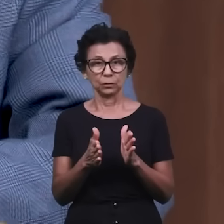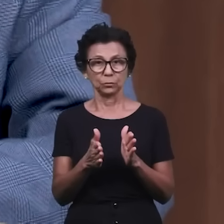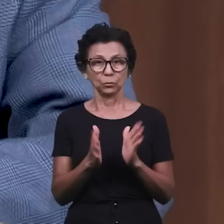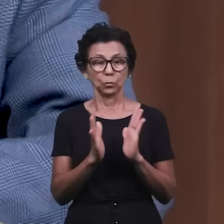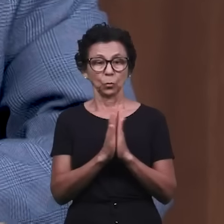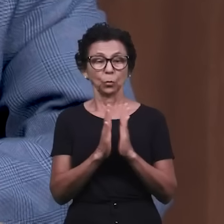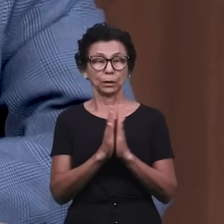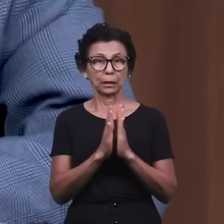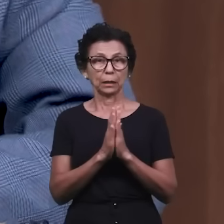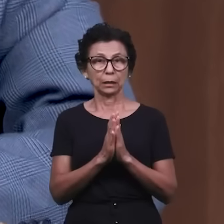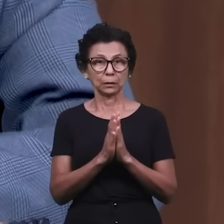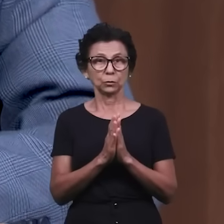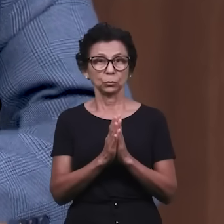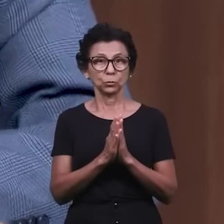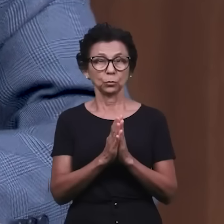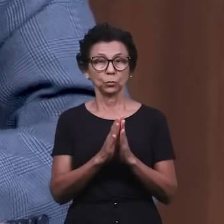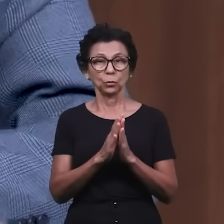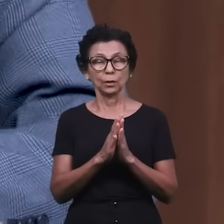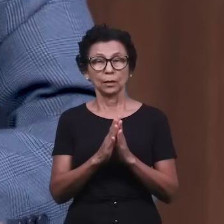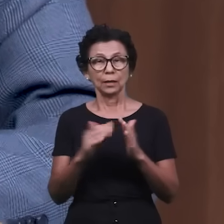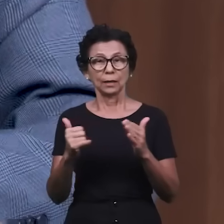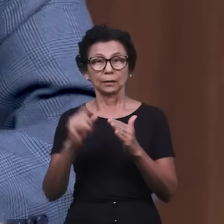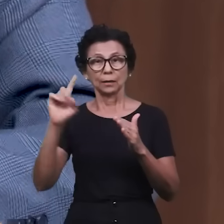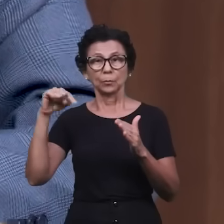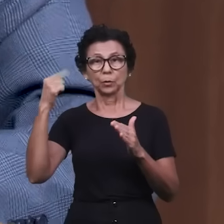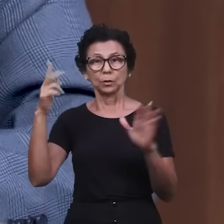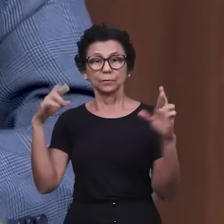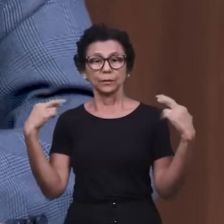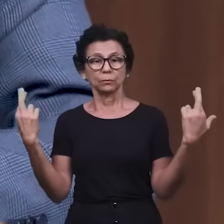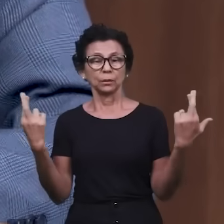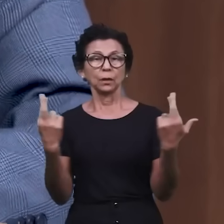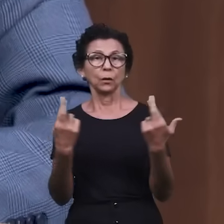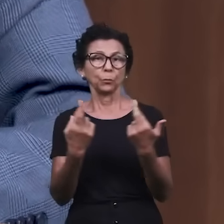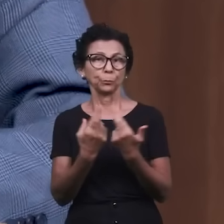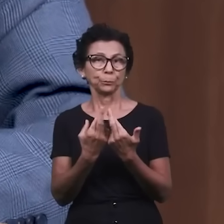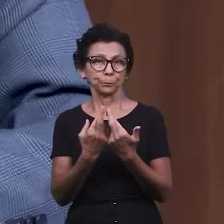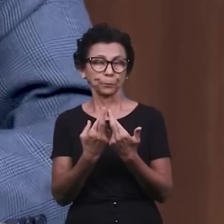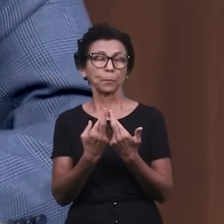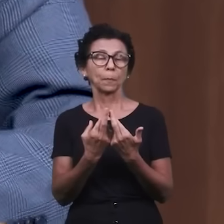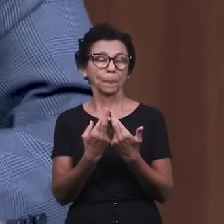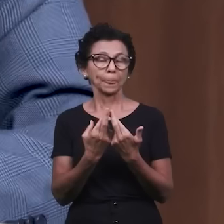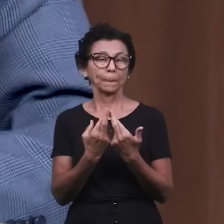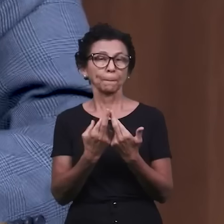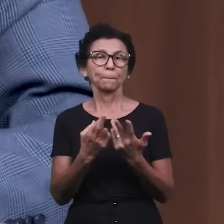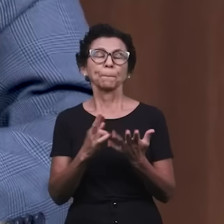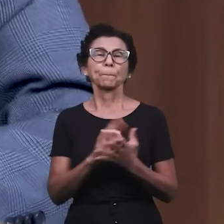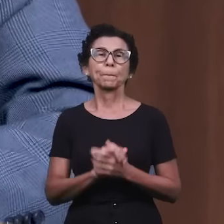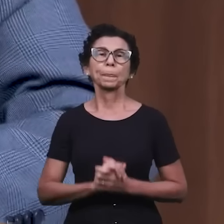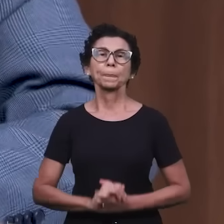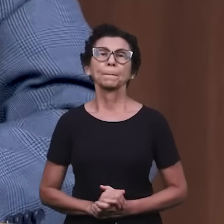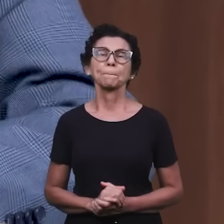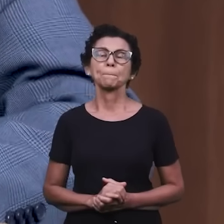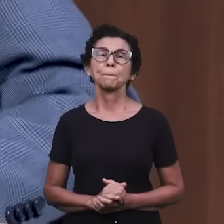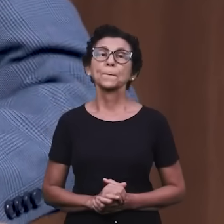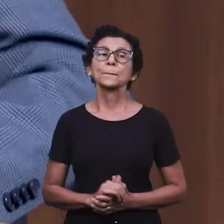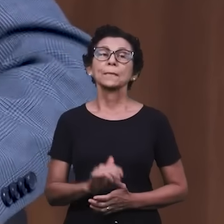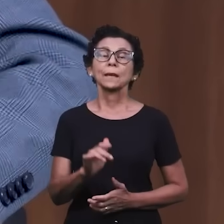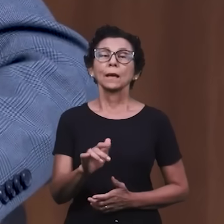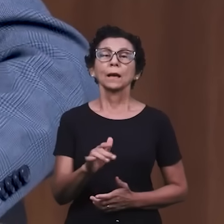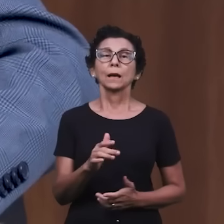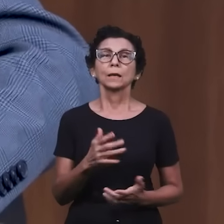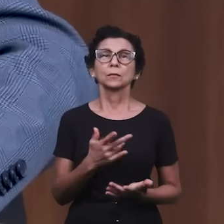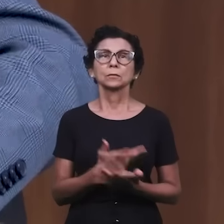grupo orando, até a próxima reunião. Na próxima reunião, você tem